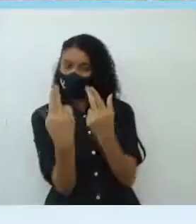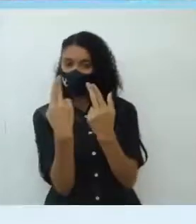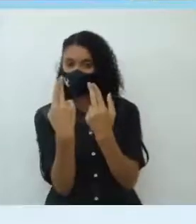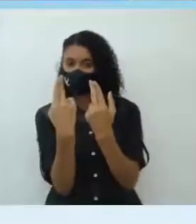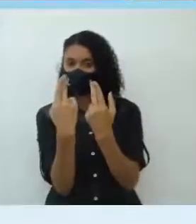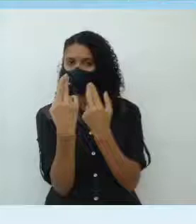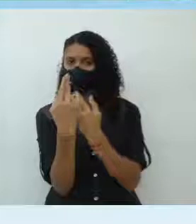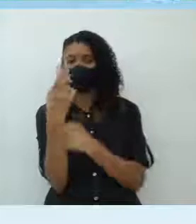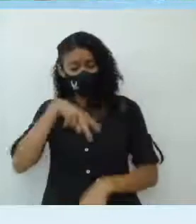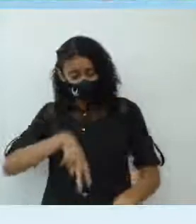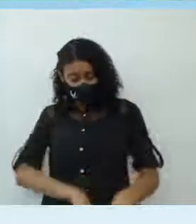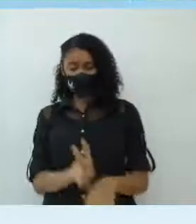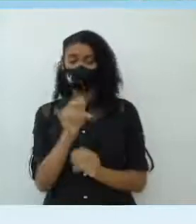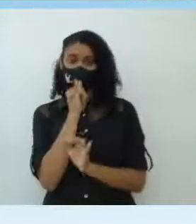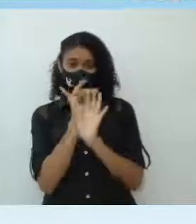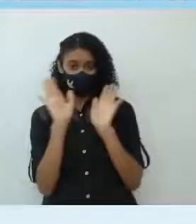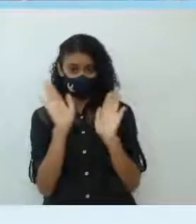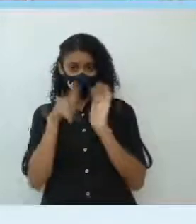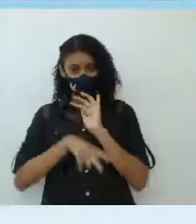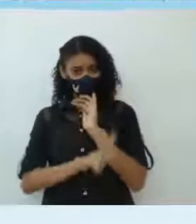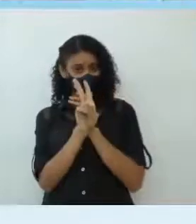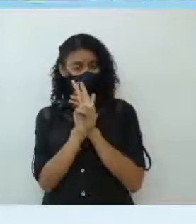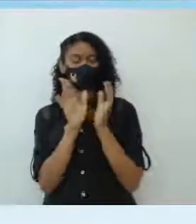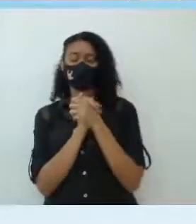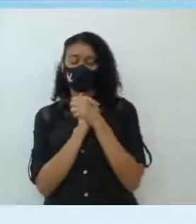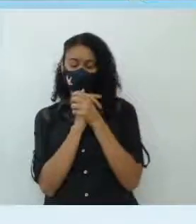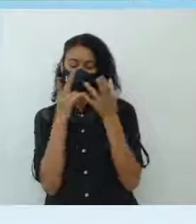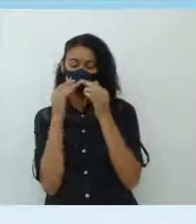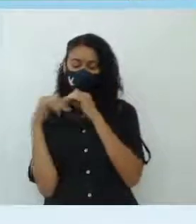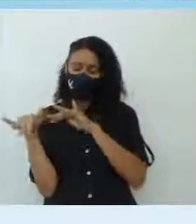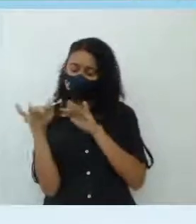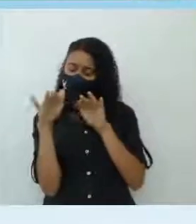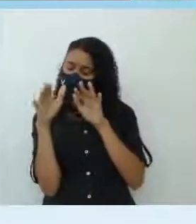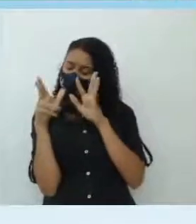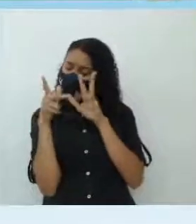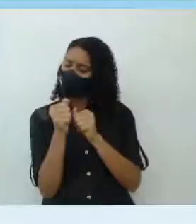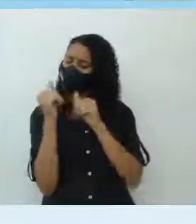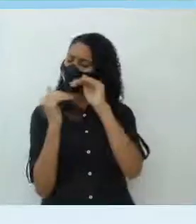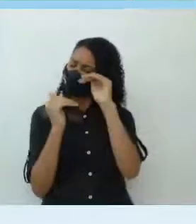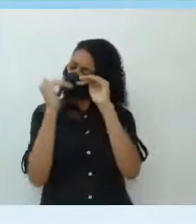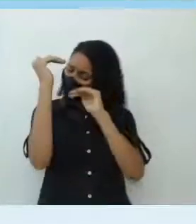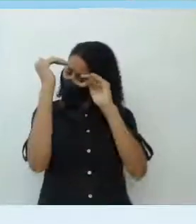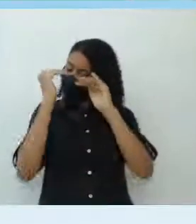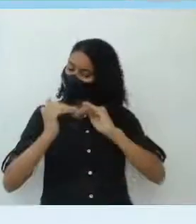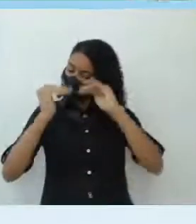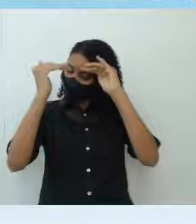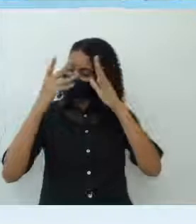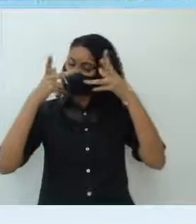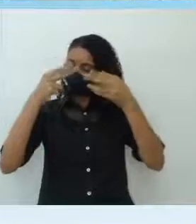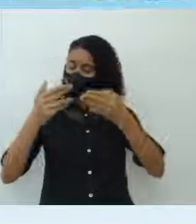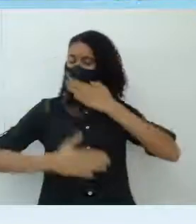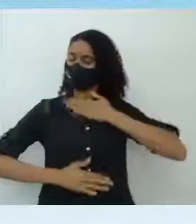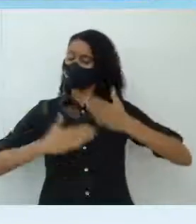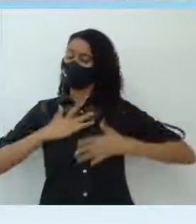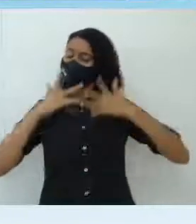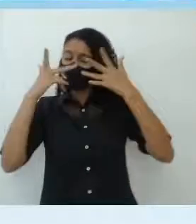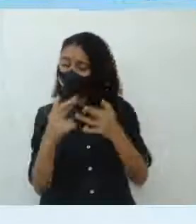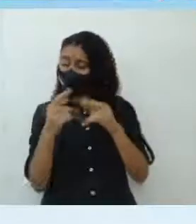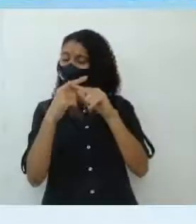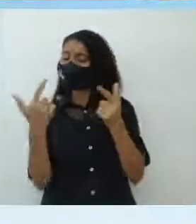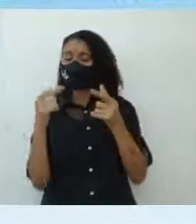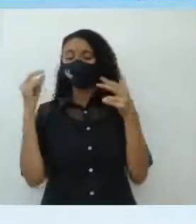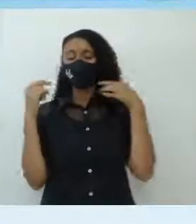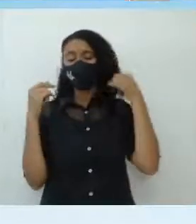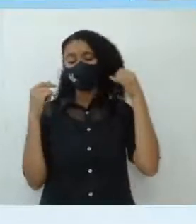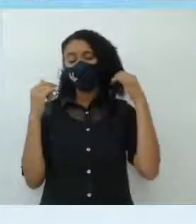aí, dois irmãos gêmeos, idênticos em tudo, com a mesma estatura e estrutura corporal, mas um tivesse